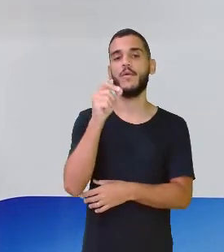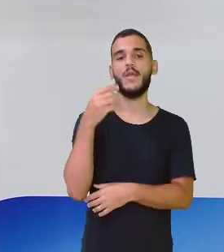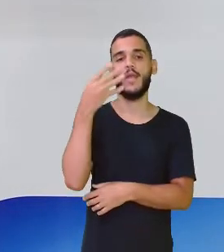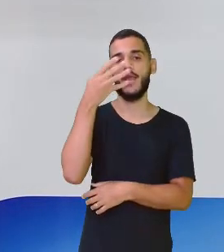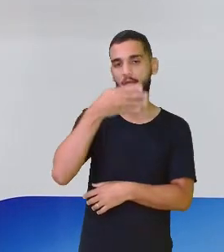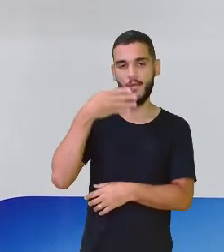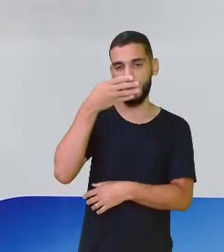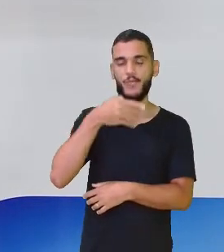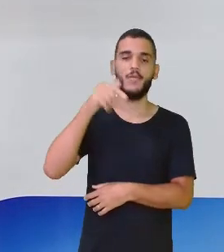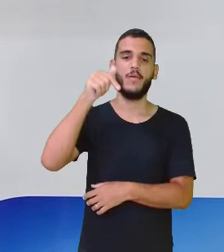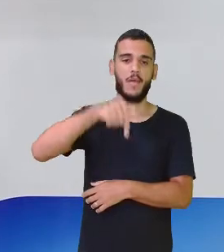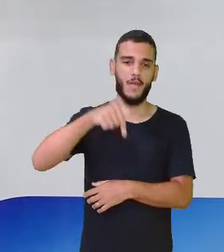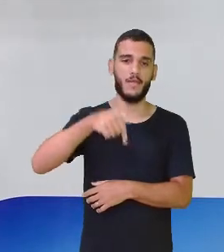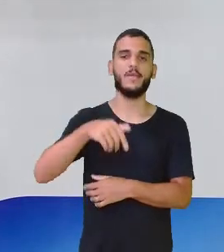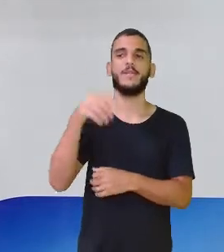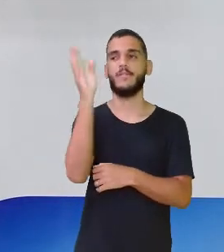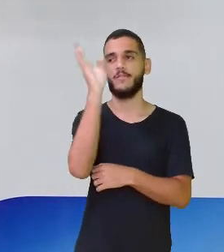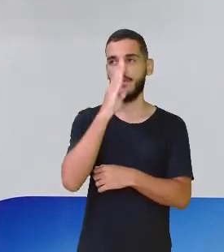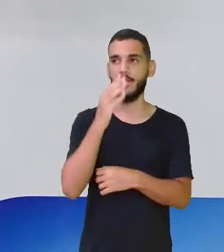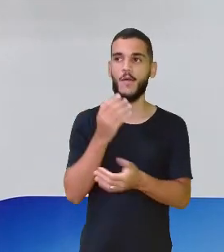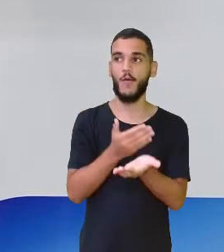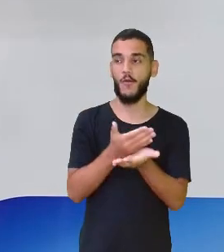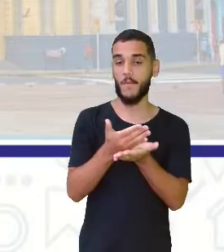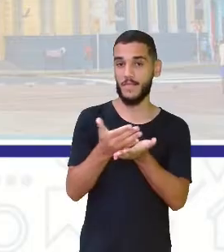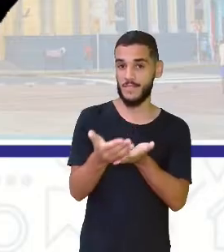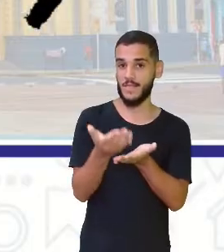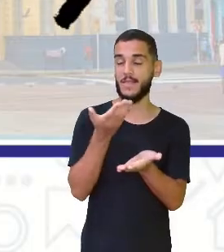vai começar a nossa aula